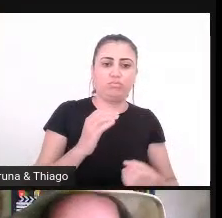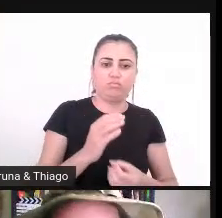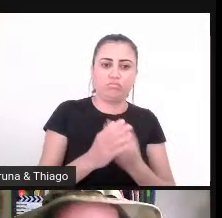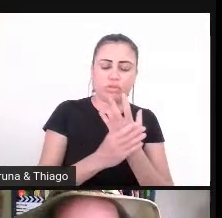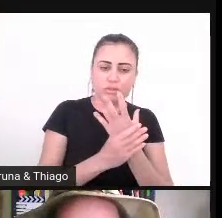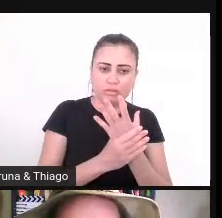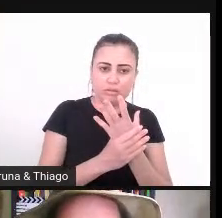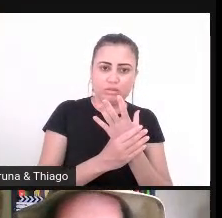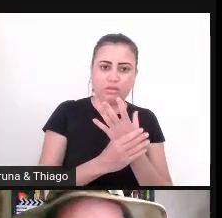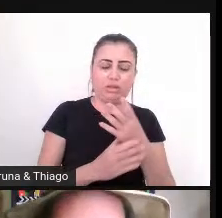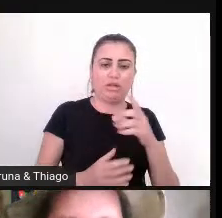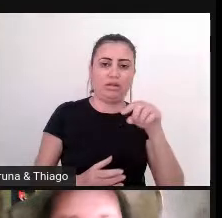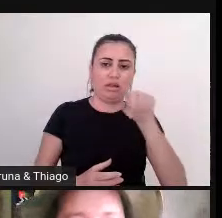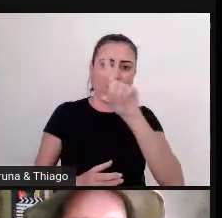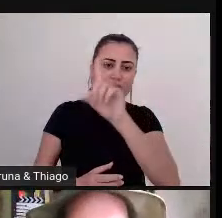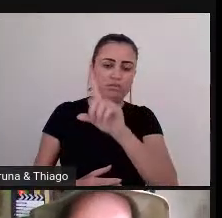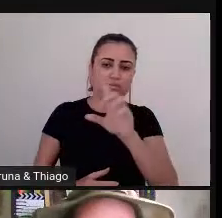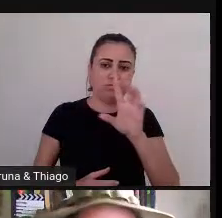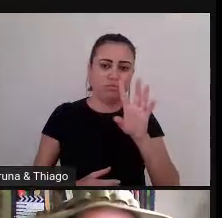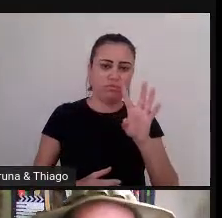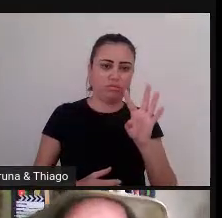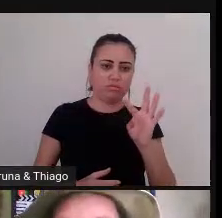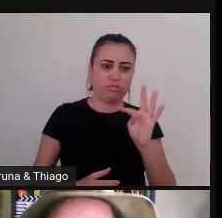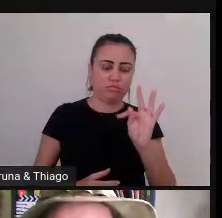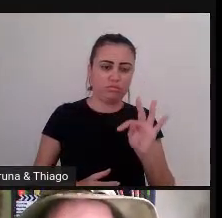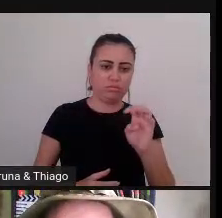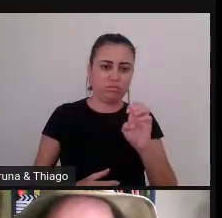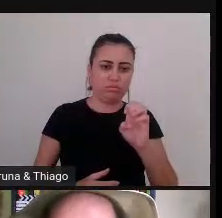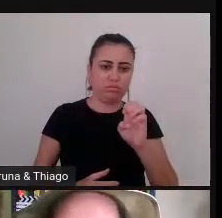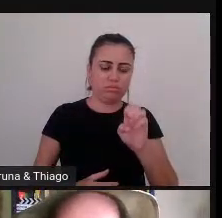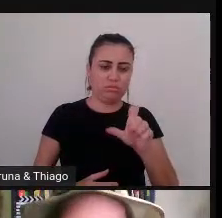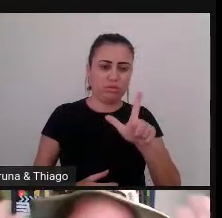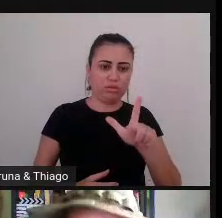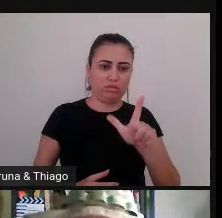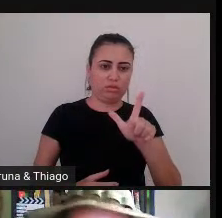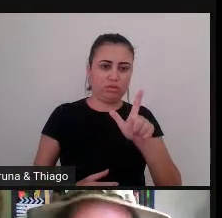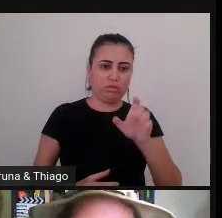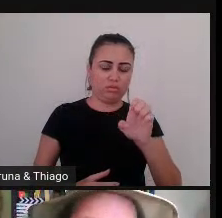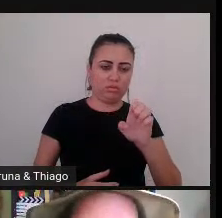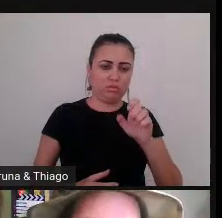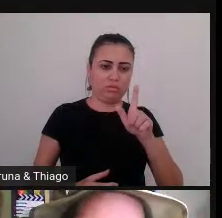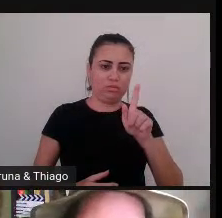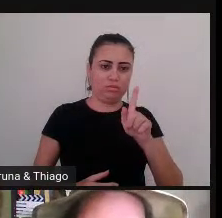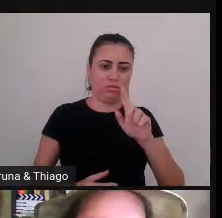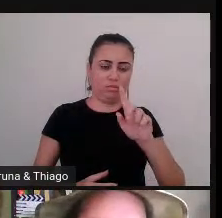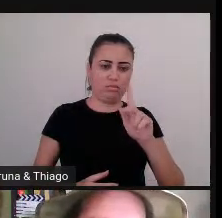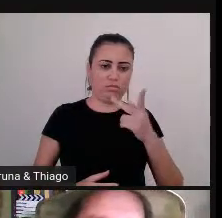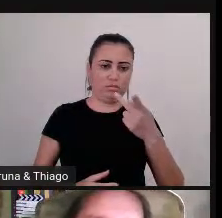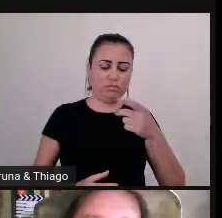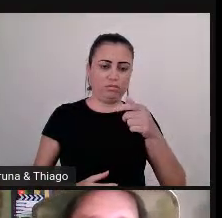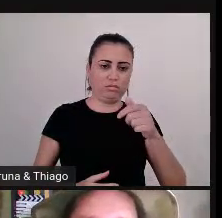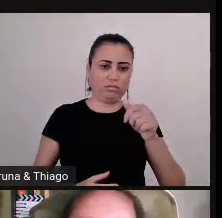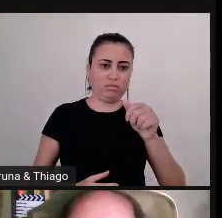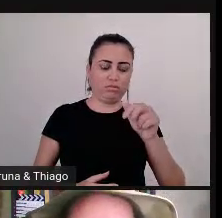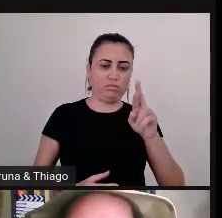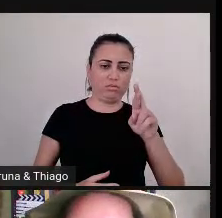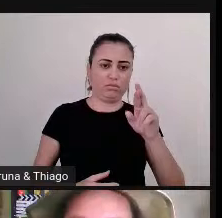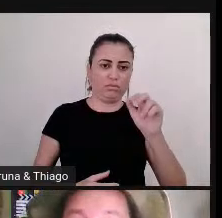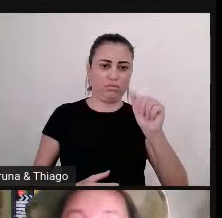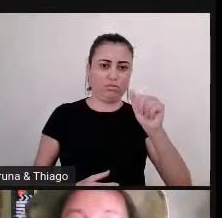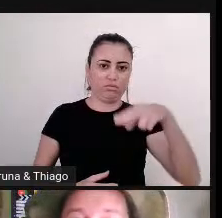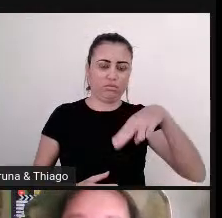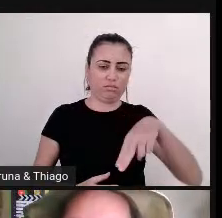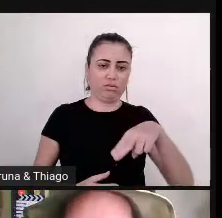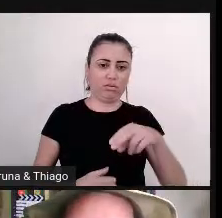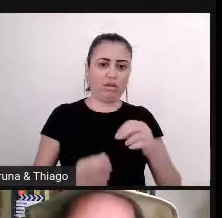no Telegram, que eu acho que é um aplicativo, não sei se vocês têm, mas é já fazendo a divulgação, eu criei uma página dentro do Telegram chamada Peçonhento,